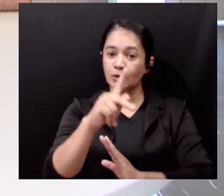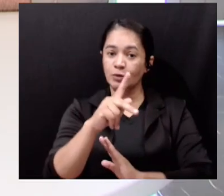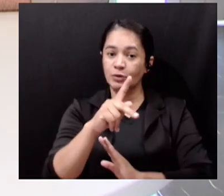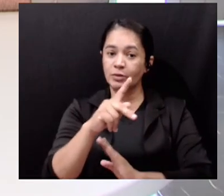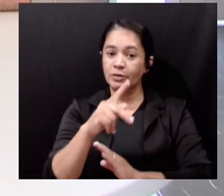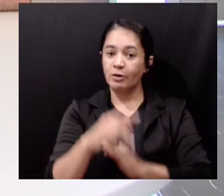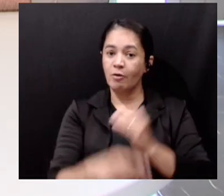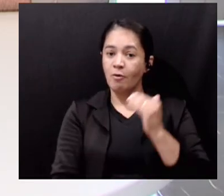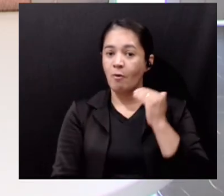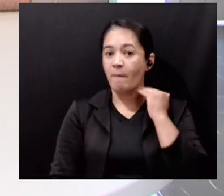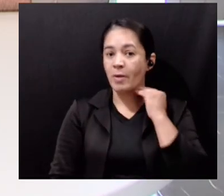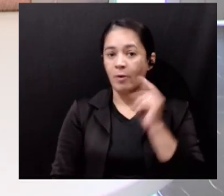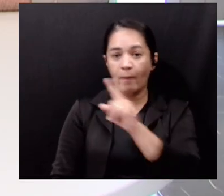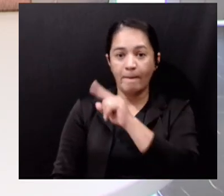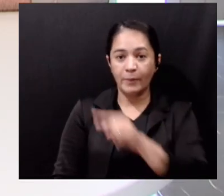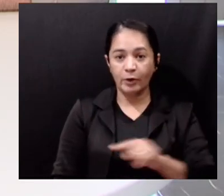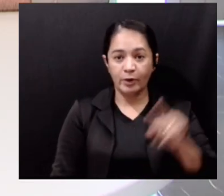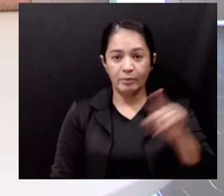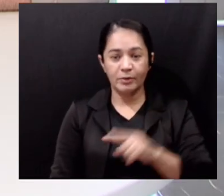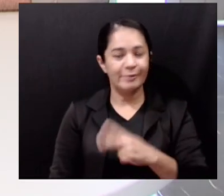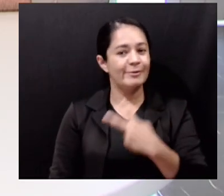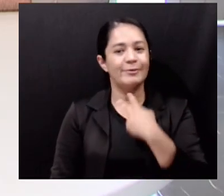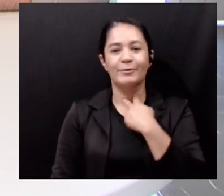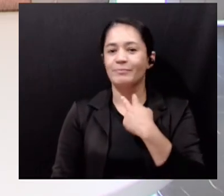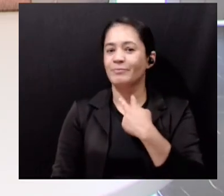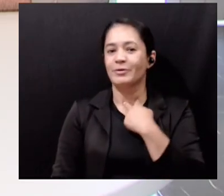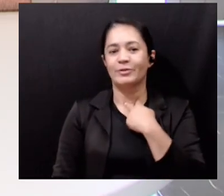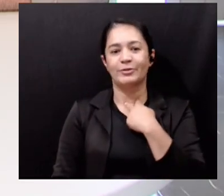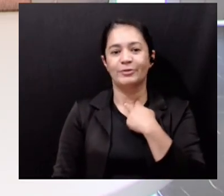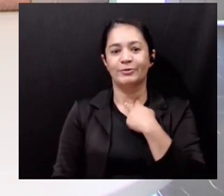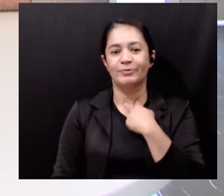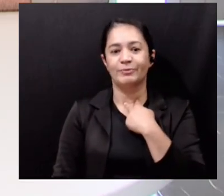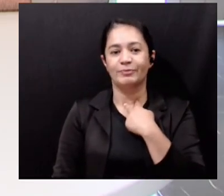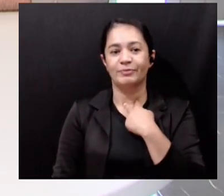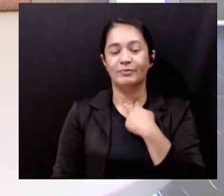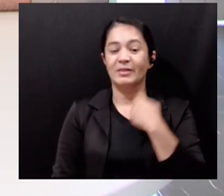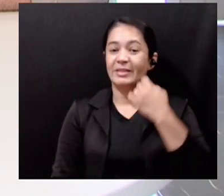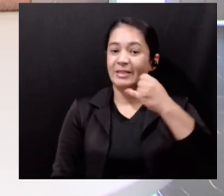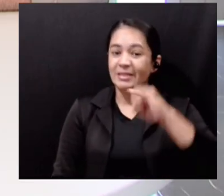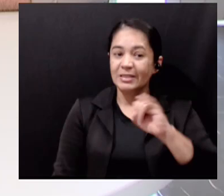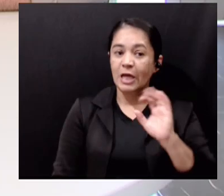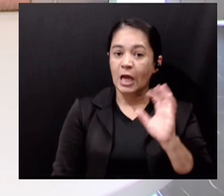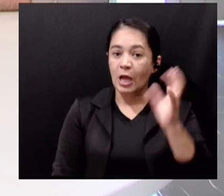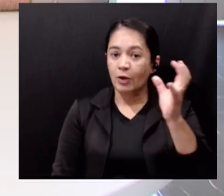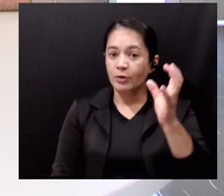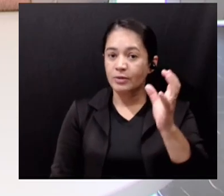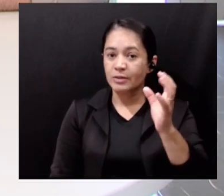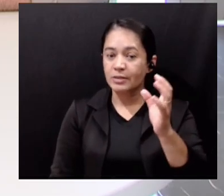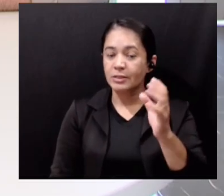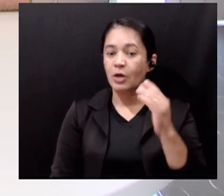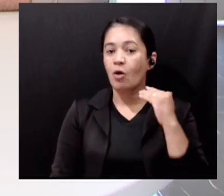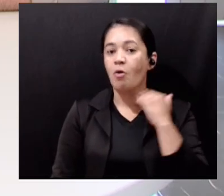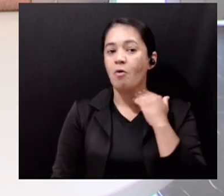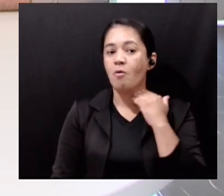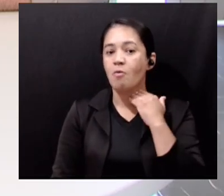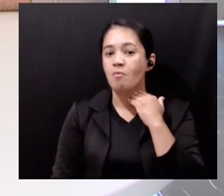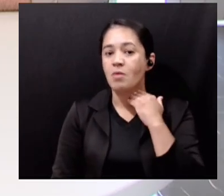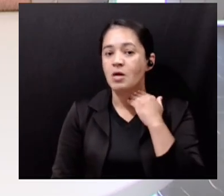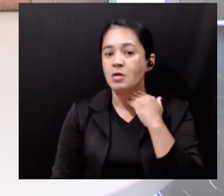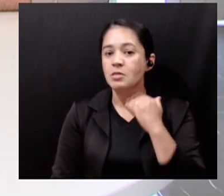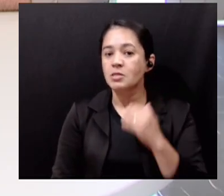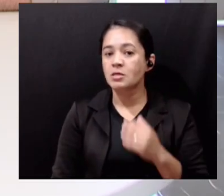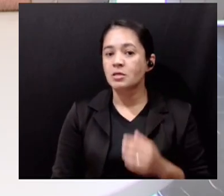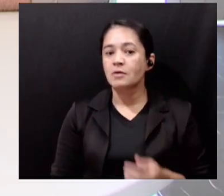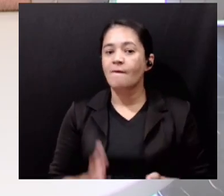pessoa, e caso haja algum tipo de resistência, ele pode usar, por exemplo, a ouvidoria do